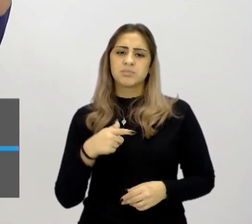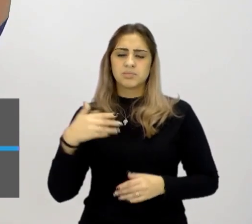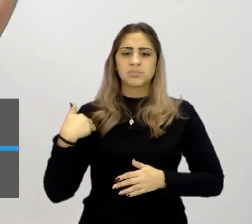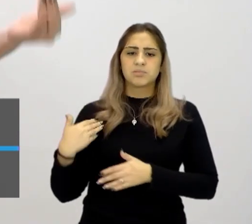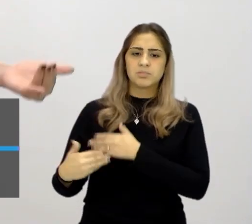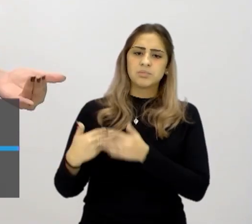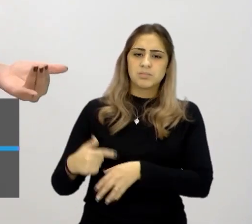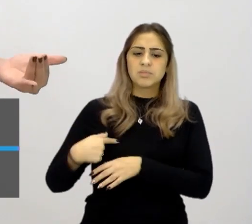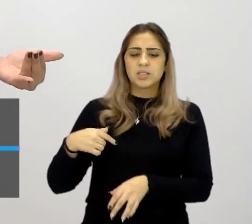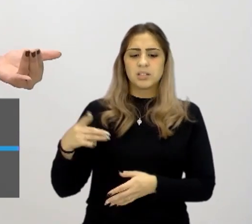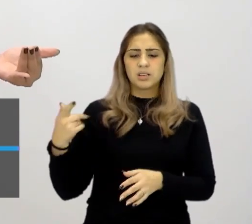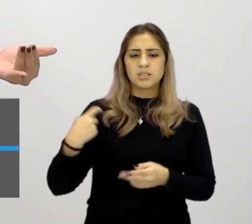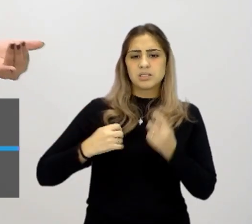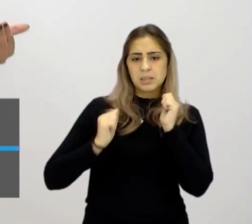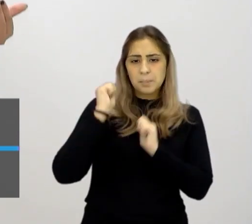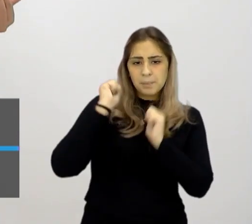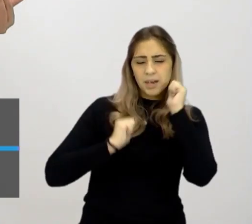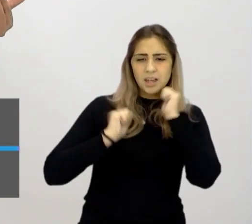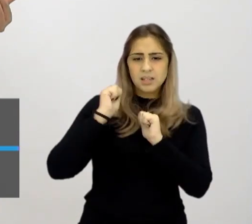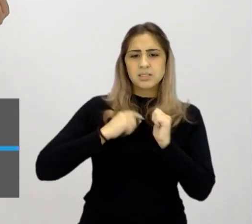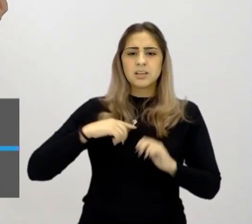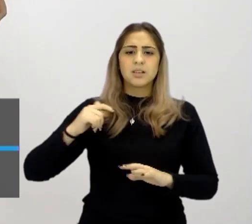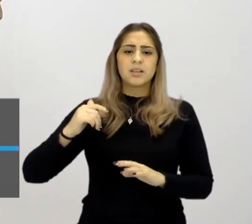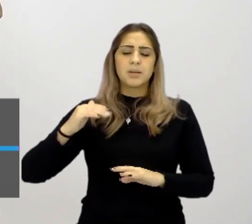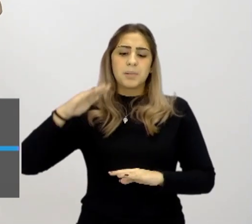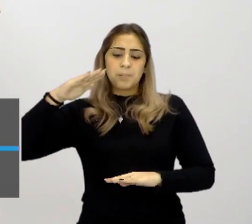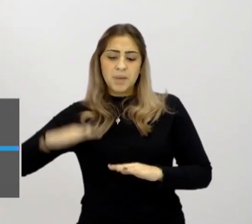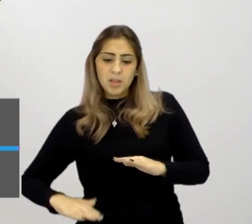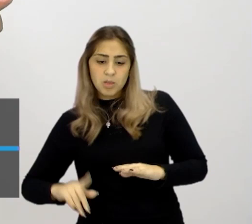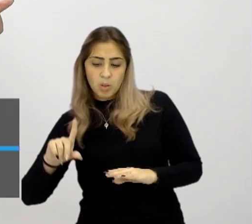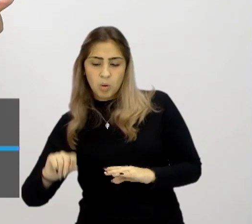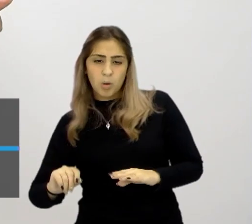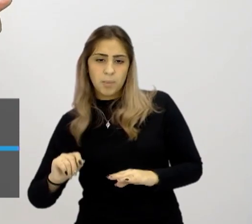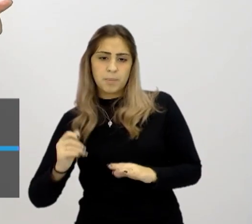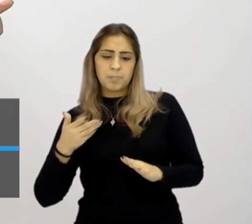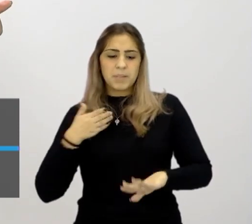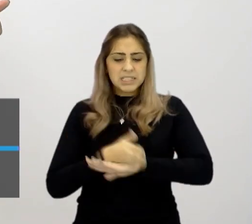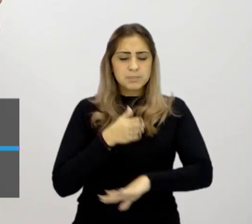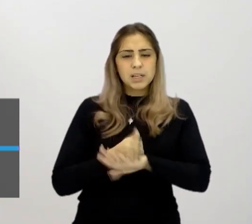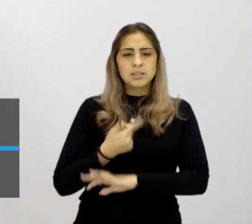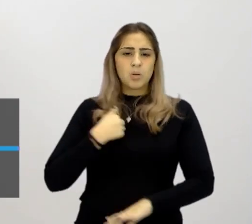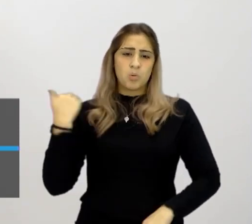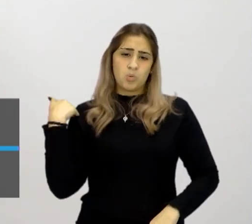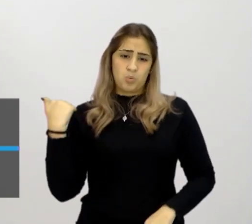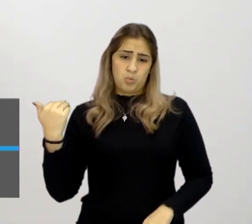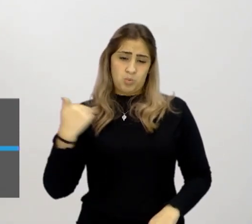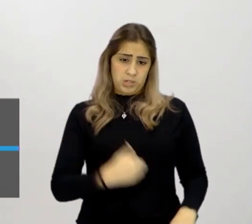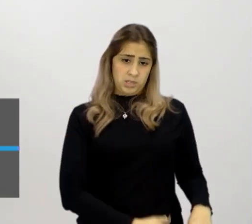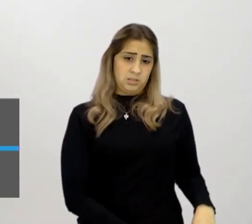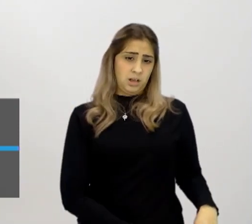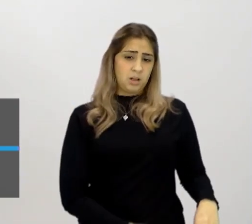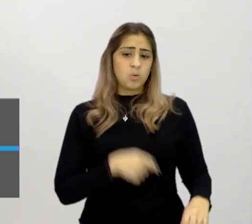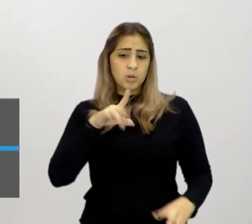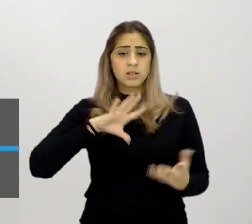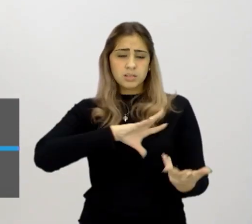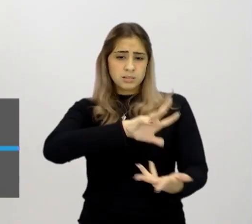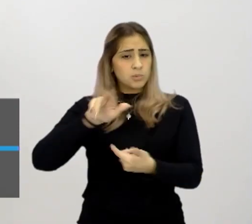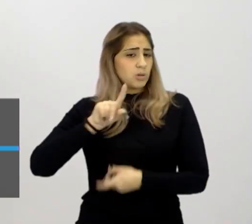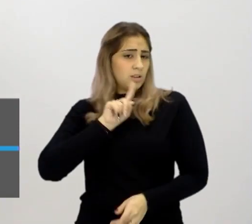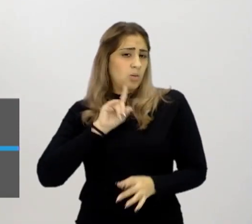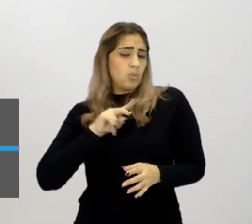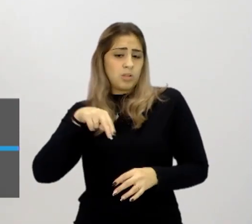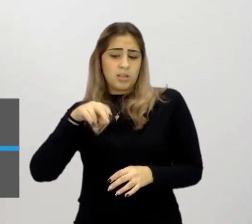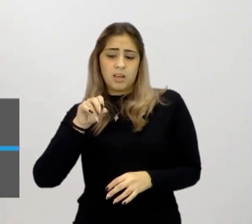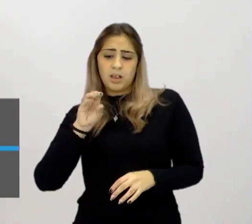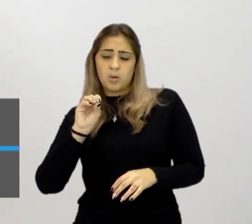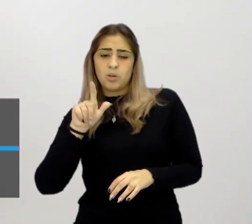das empresas e menor participação do Estado. Está bem? Então, esse mundo neoliberal, ele